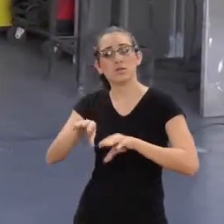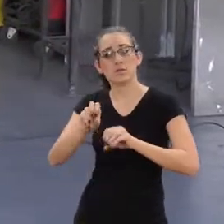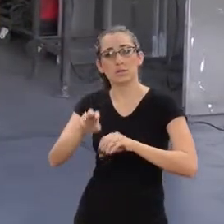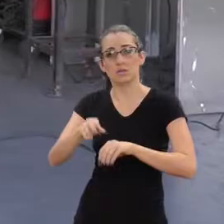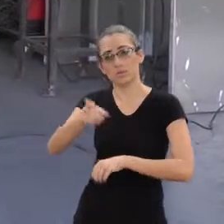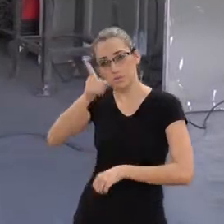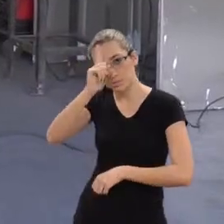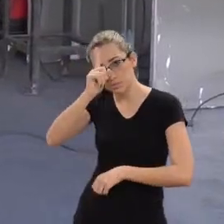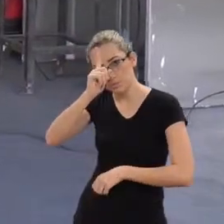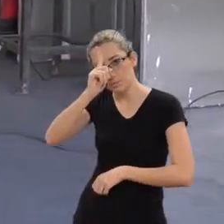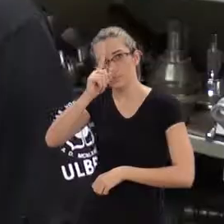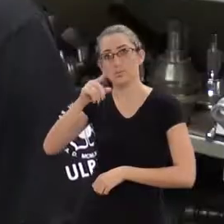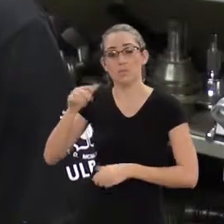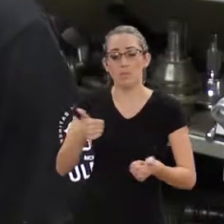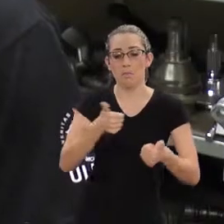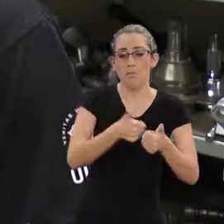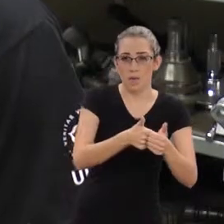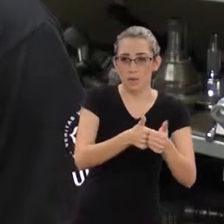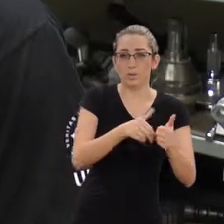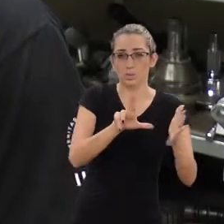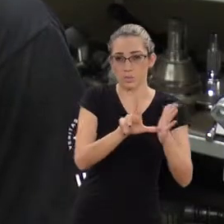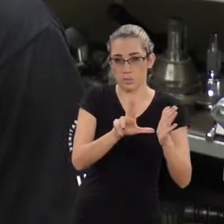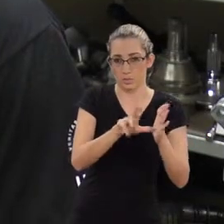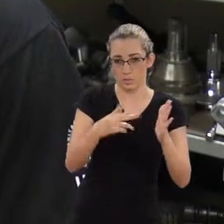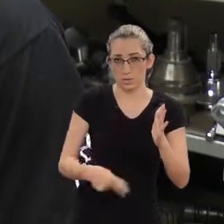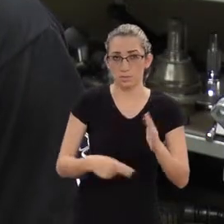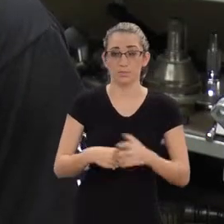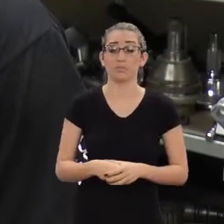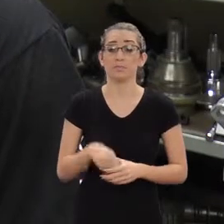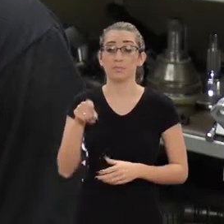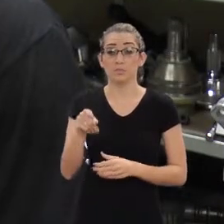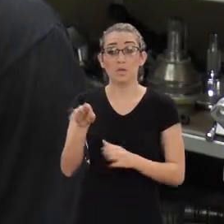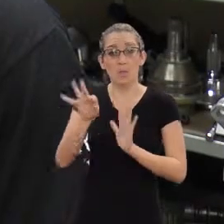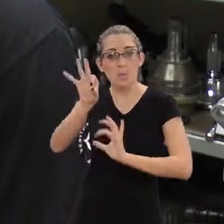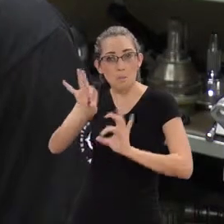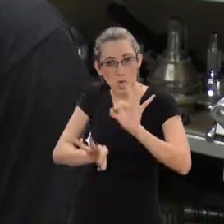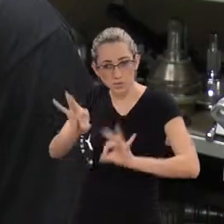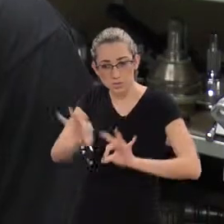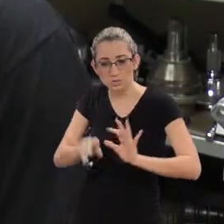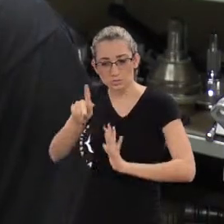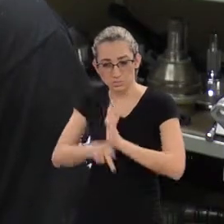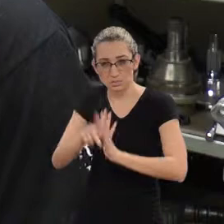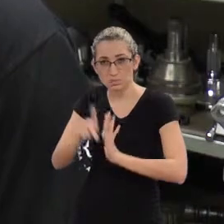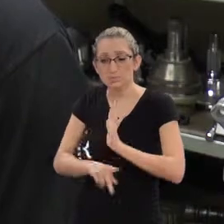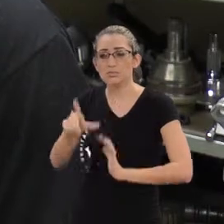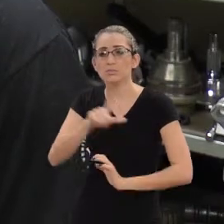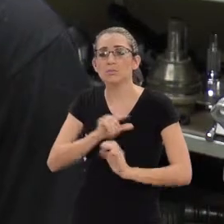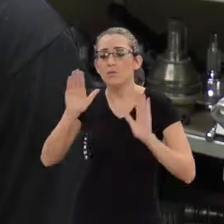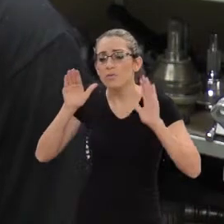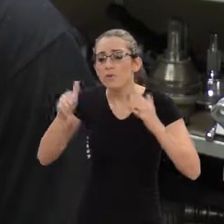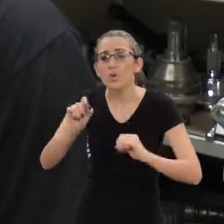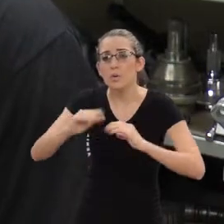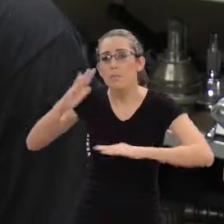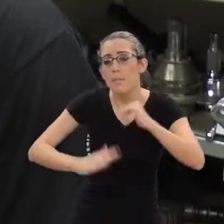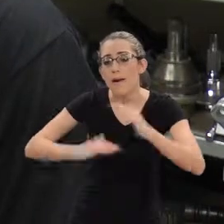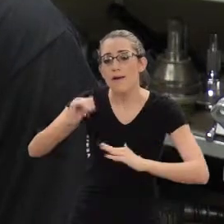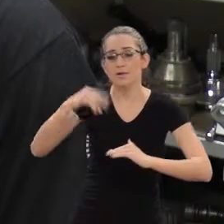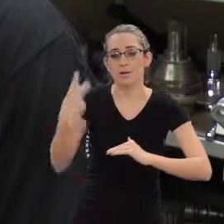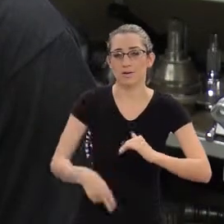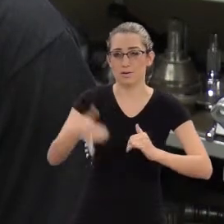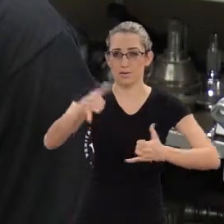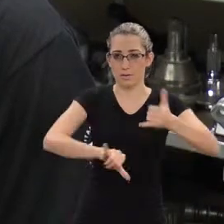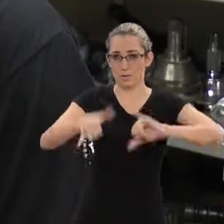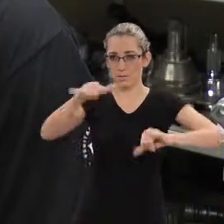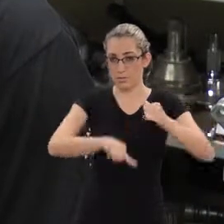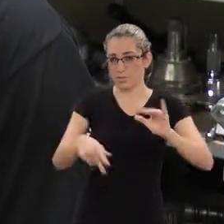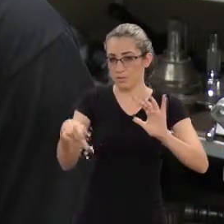públicas próximas à Ulbra. O projeto Pequeno Soldador, ele visa, a partir de algumas práticas realizadas no nosso